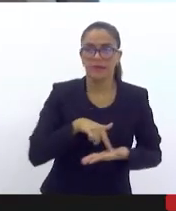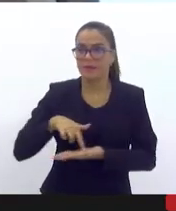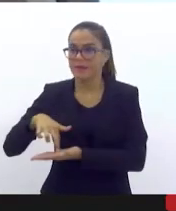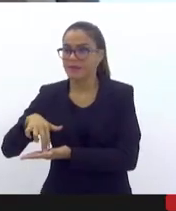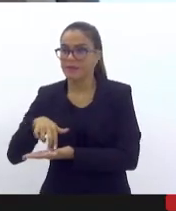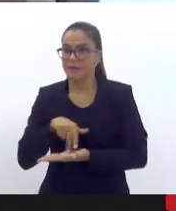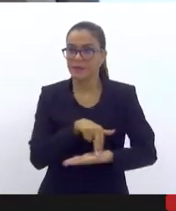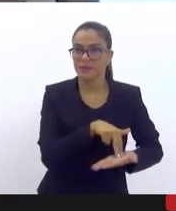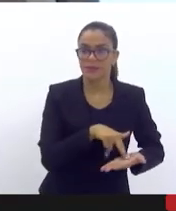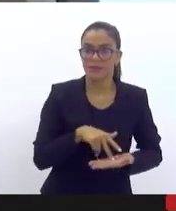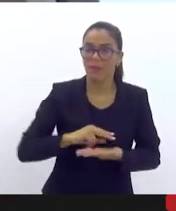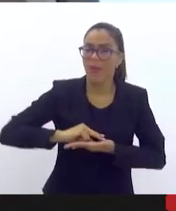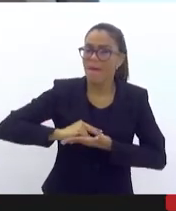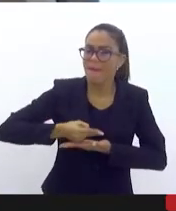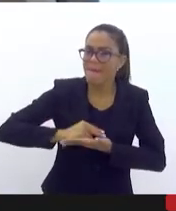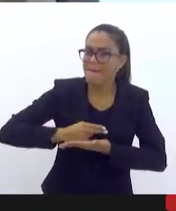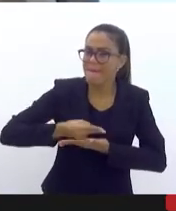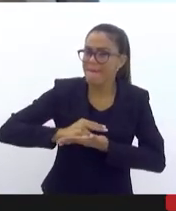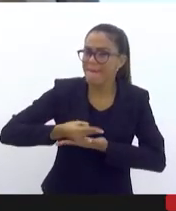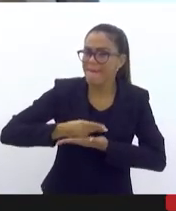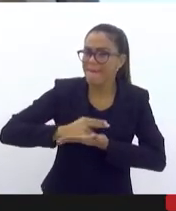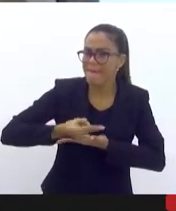Quadros convulsivos